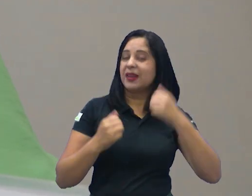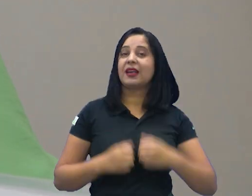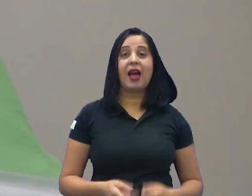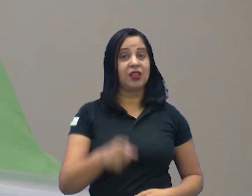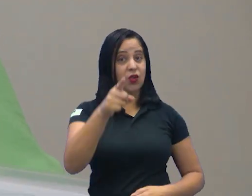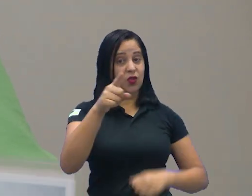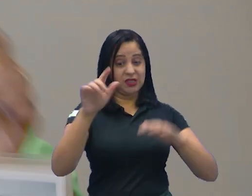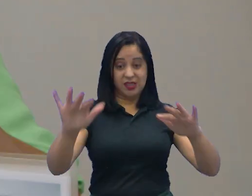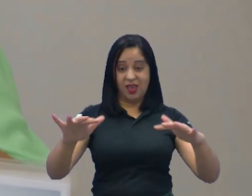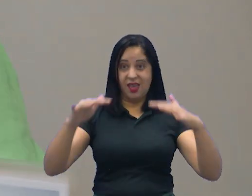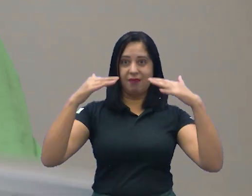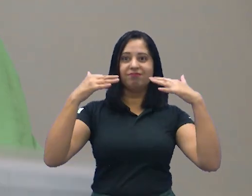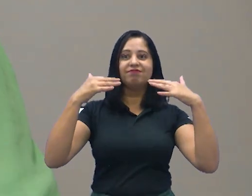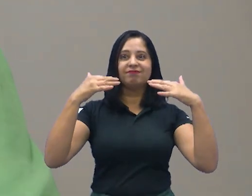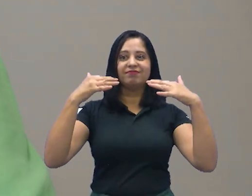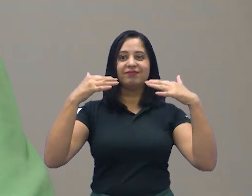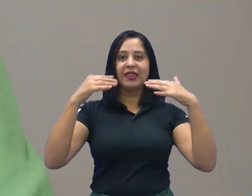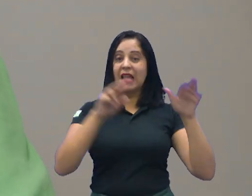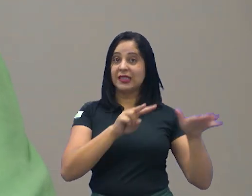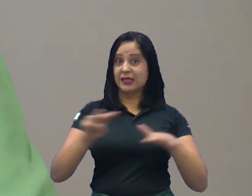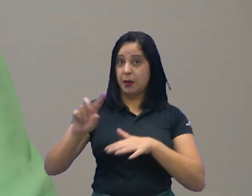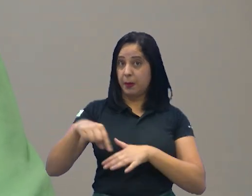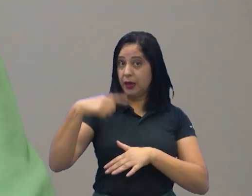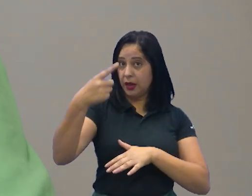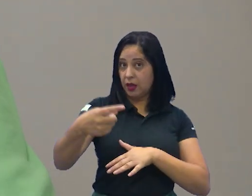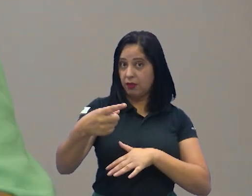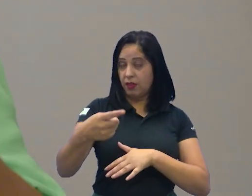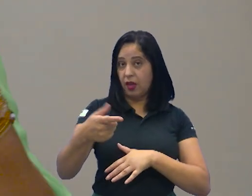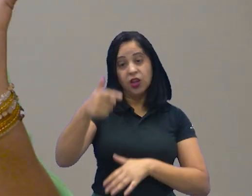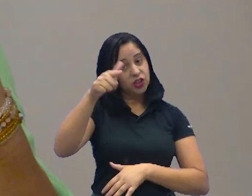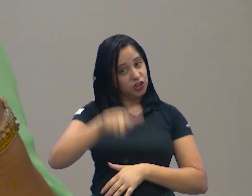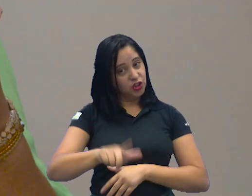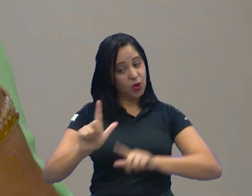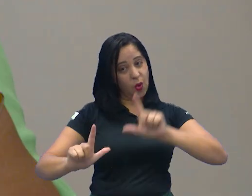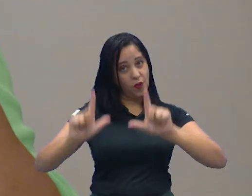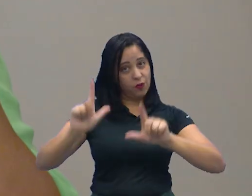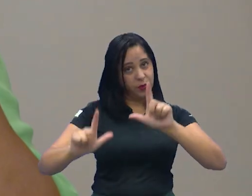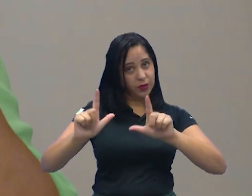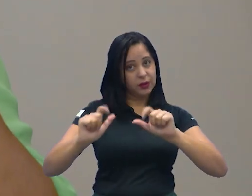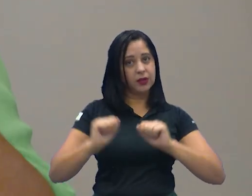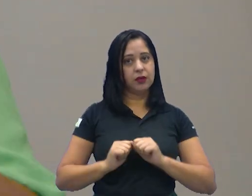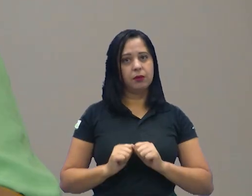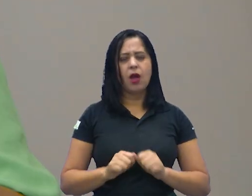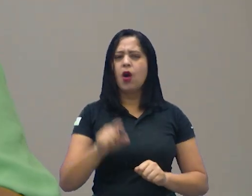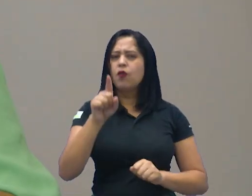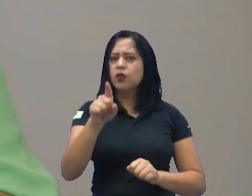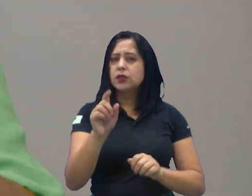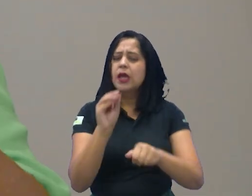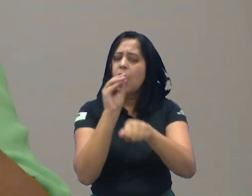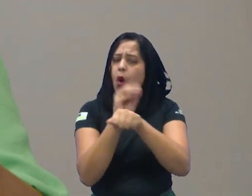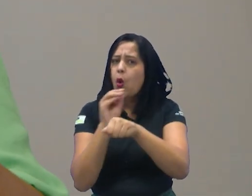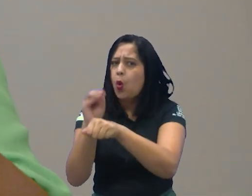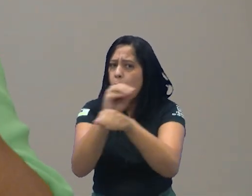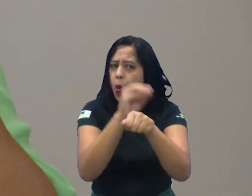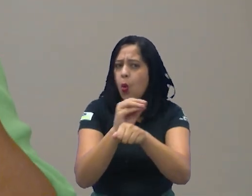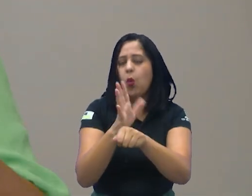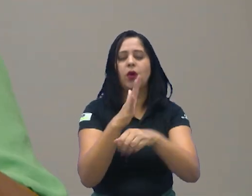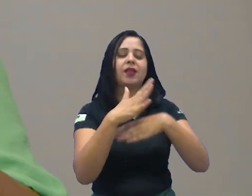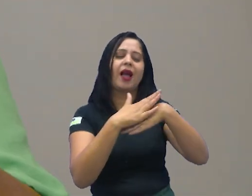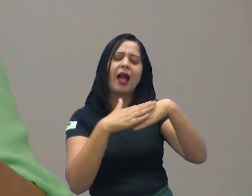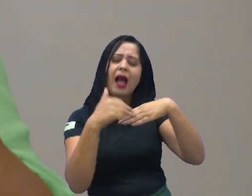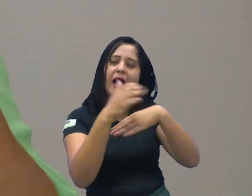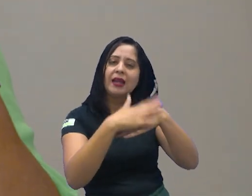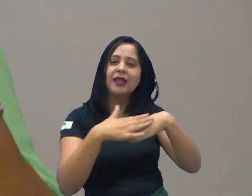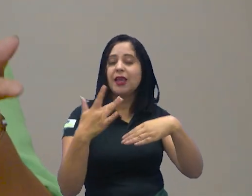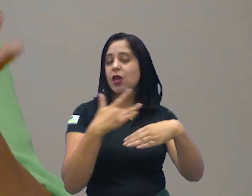nos acompanhou. Na semana que vem tem mais de Bem com Você. Até lá, cuide bem de você com carinho e